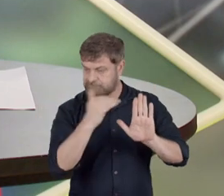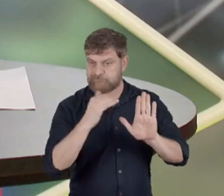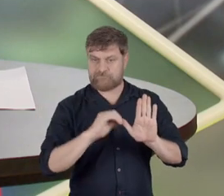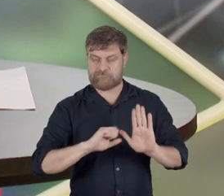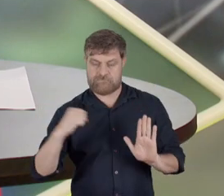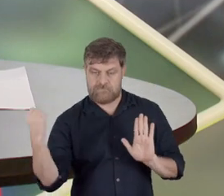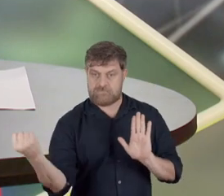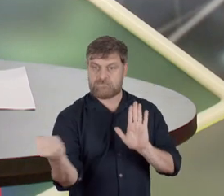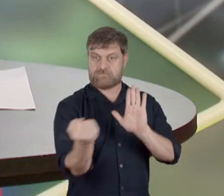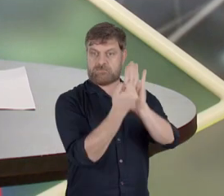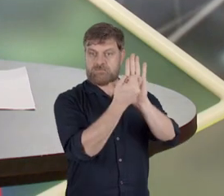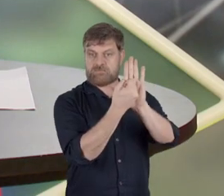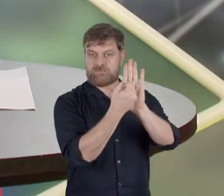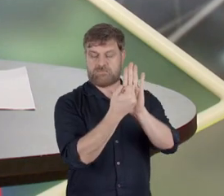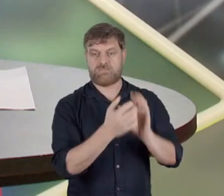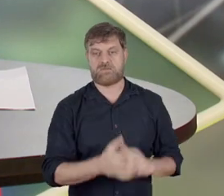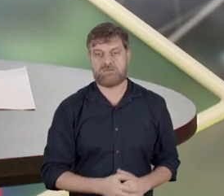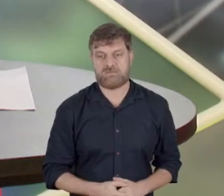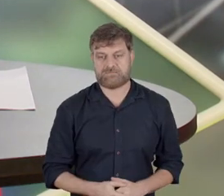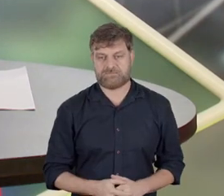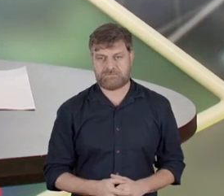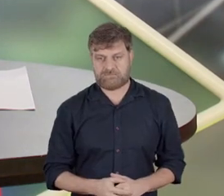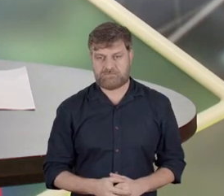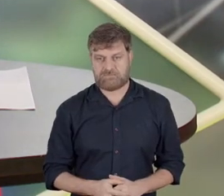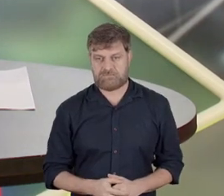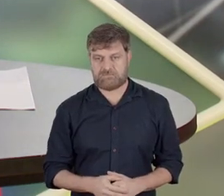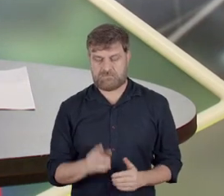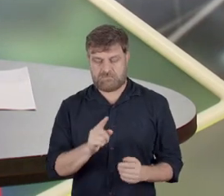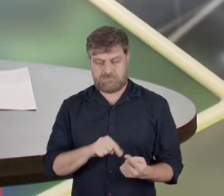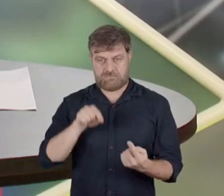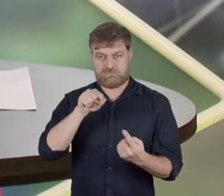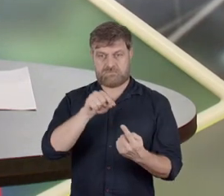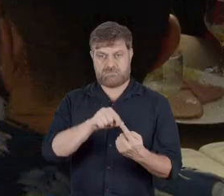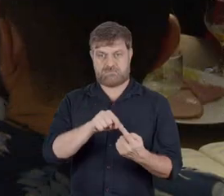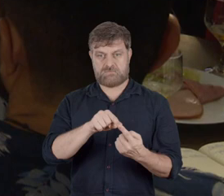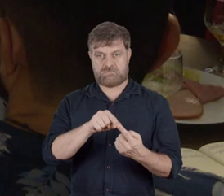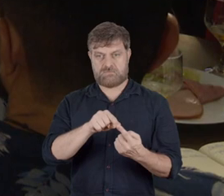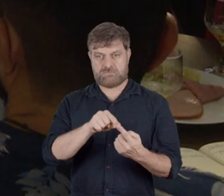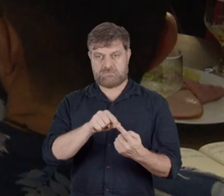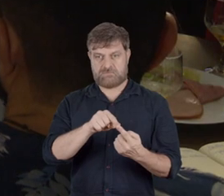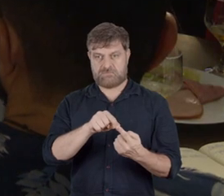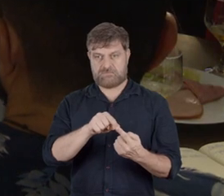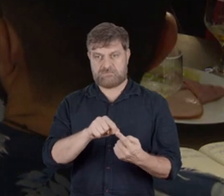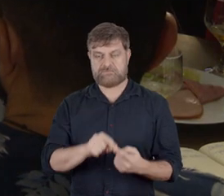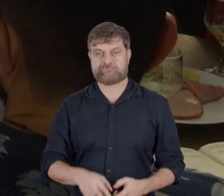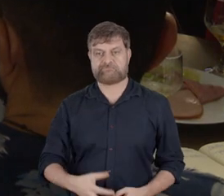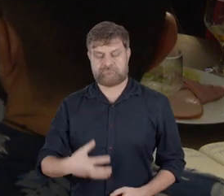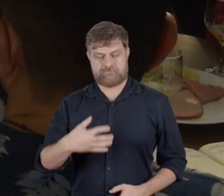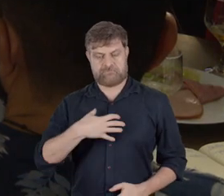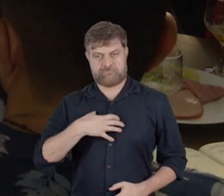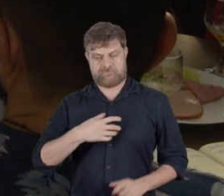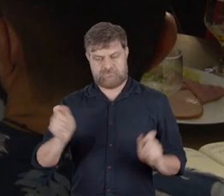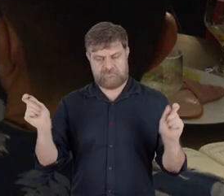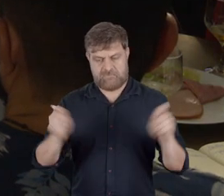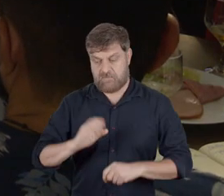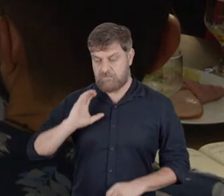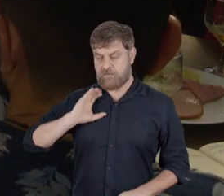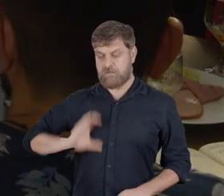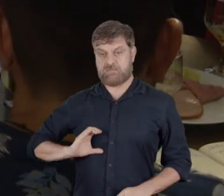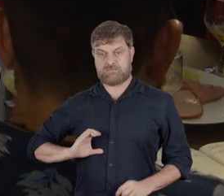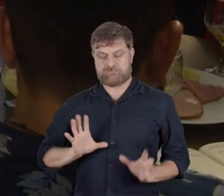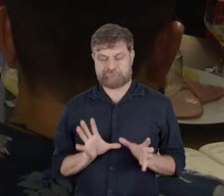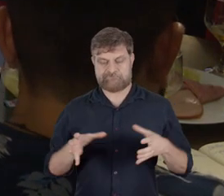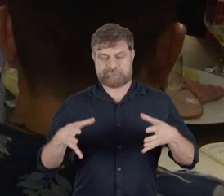símbolos e de marcas, digamos assim, para poder, de alguma forma, fazer com que os cidadãos